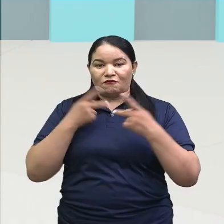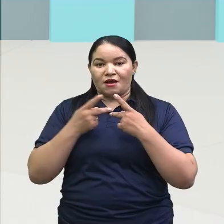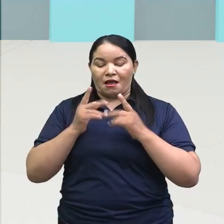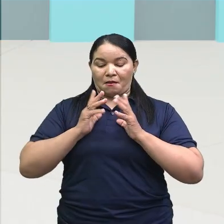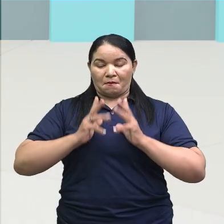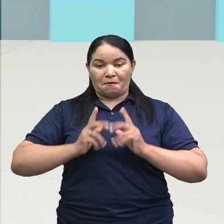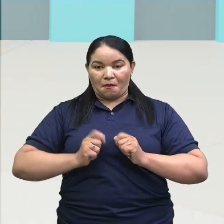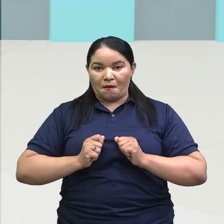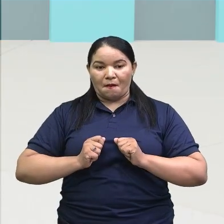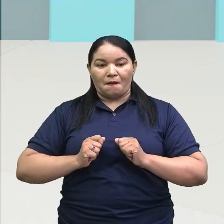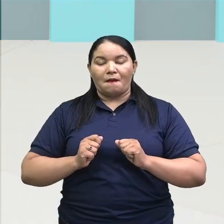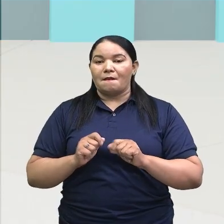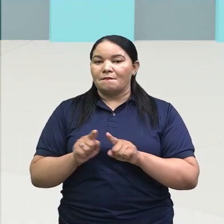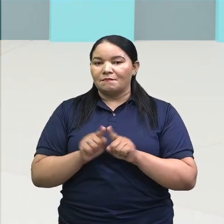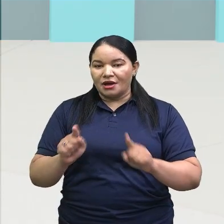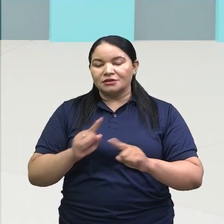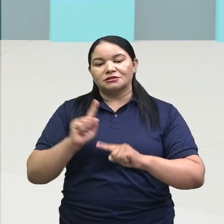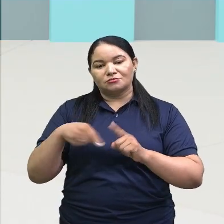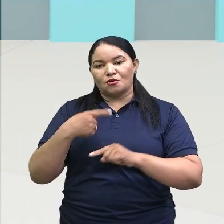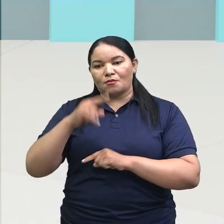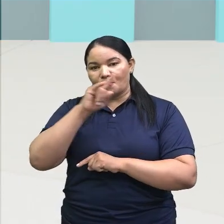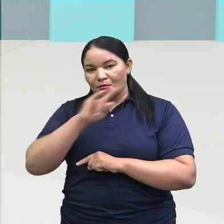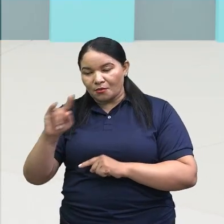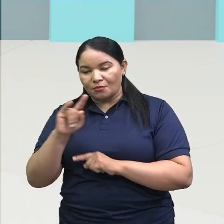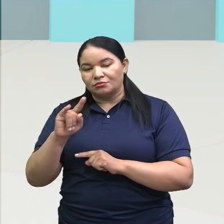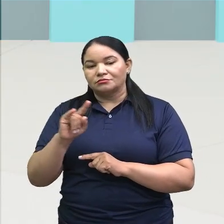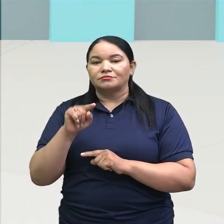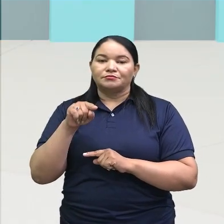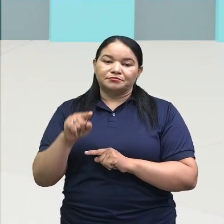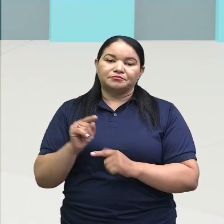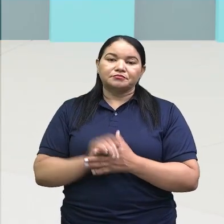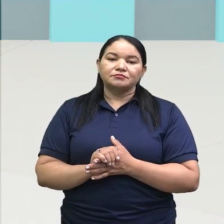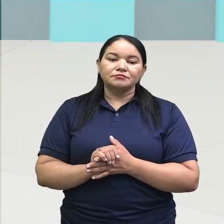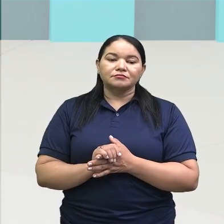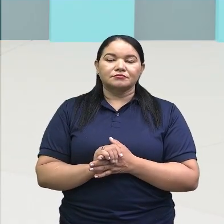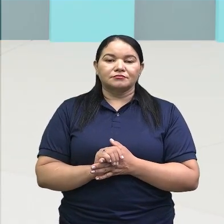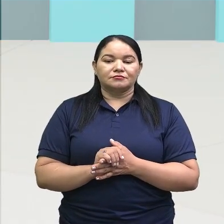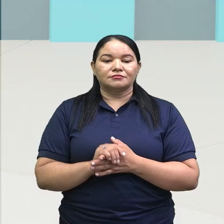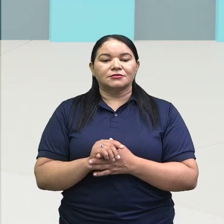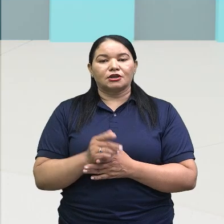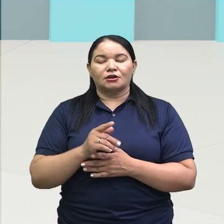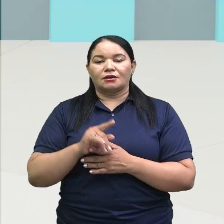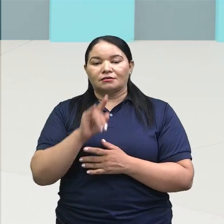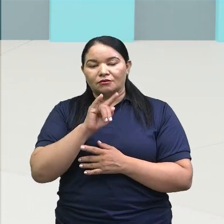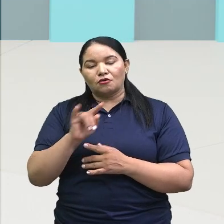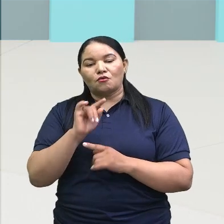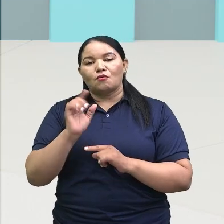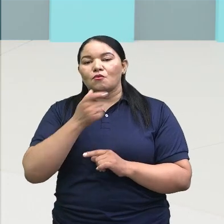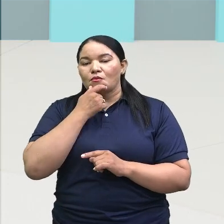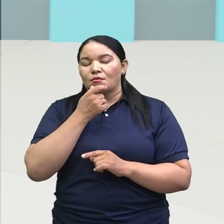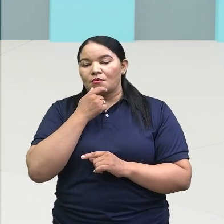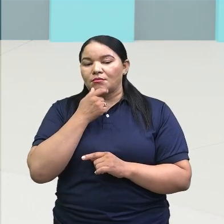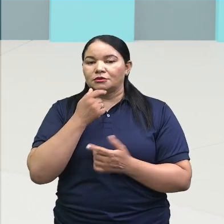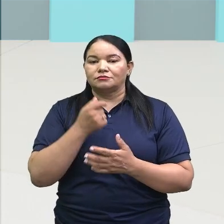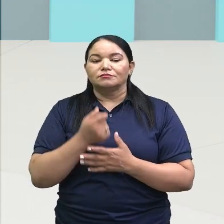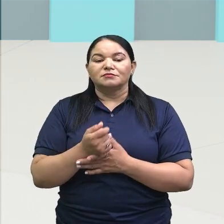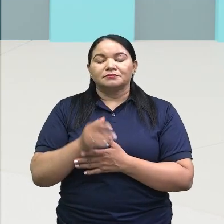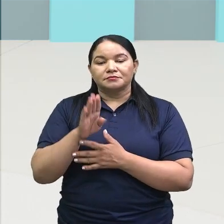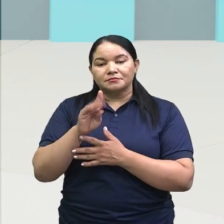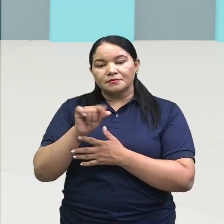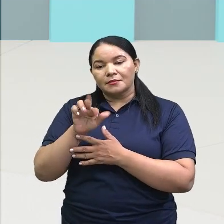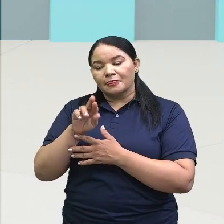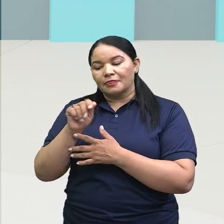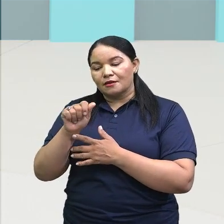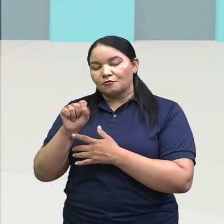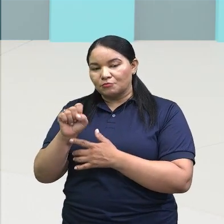que ela não é nada disso, né? Tanto que ela tem um relacionamento extraconjugal com o Brás Cubas, que é o narrador e o